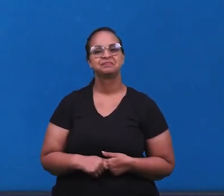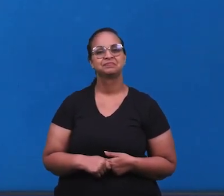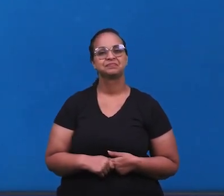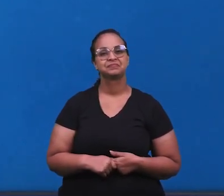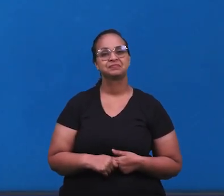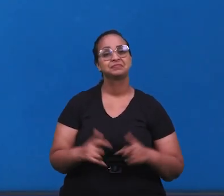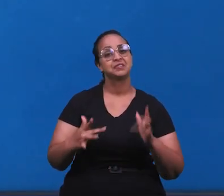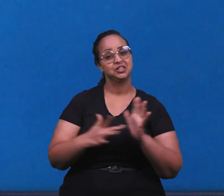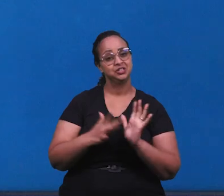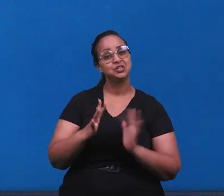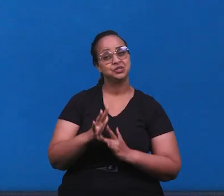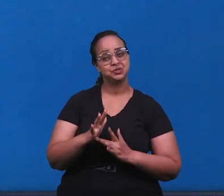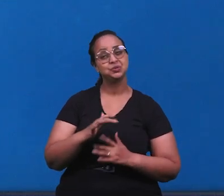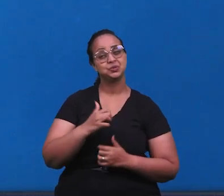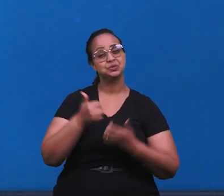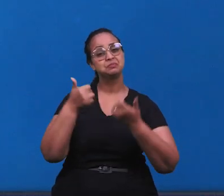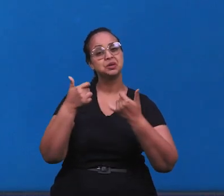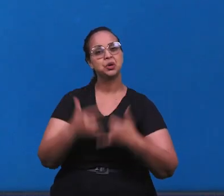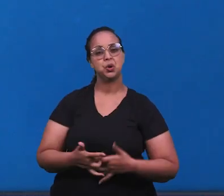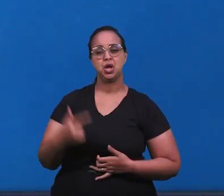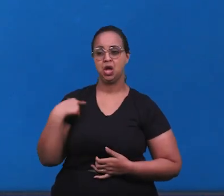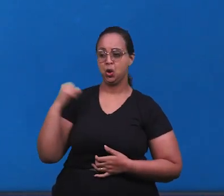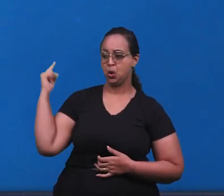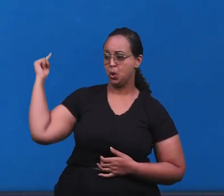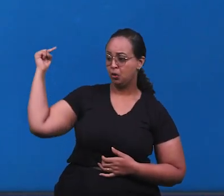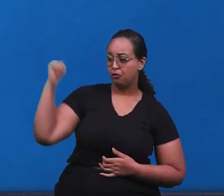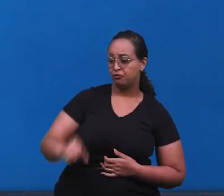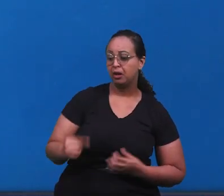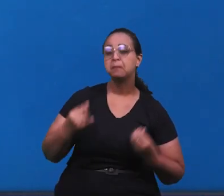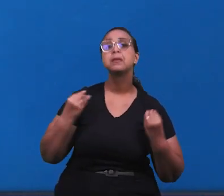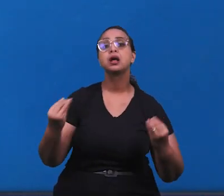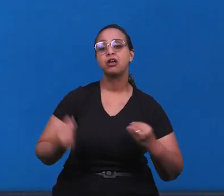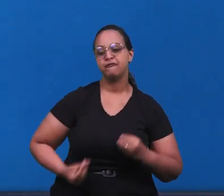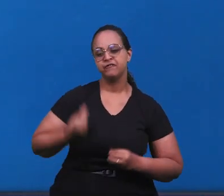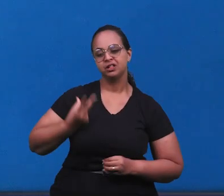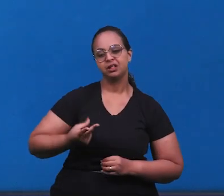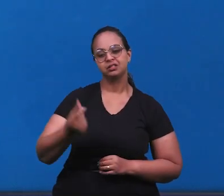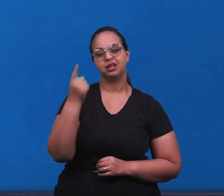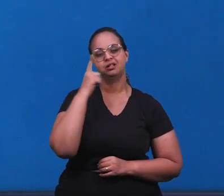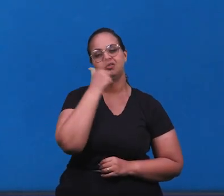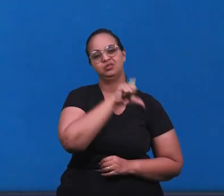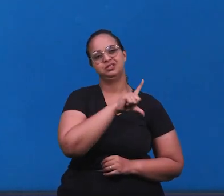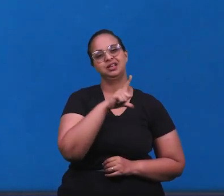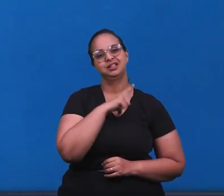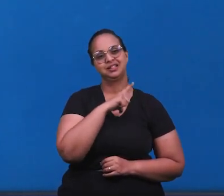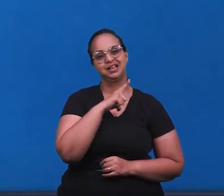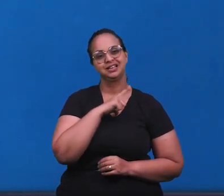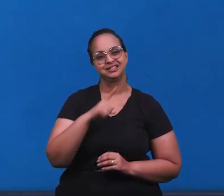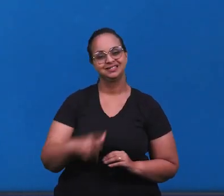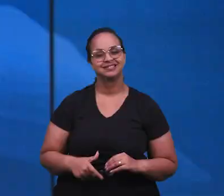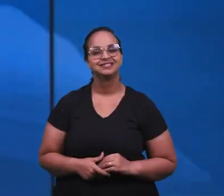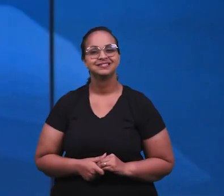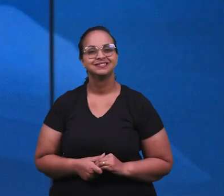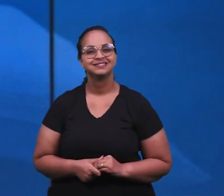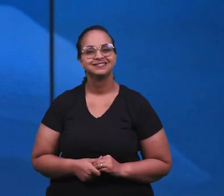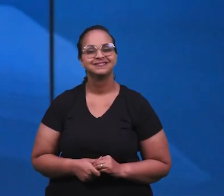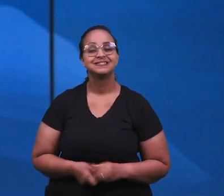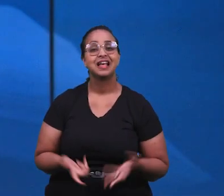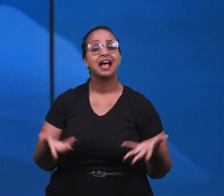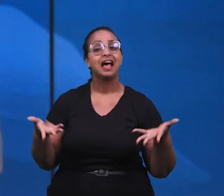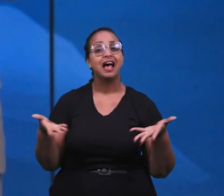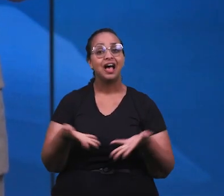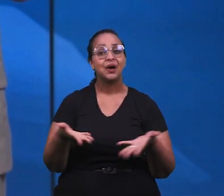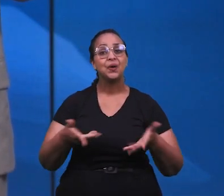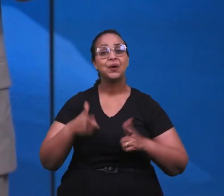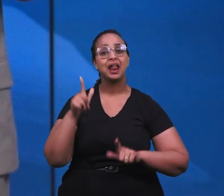resposta. Jesus disse isso mesmo: eu vim para que tenhais vida e vida com abundância. Obrigado pela sua participação, Hugo. Glória a Deus. Muito bem, agora